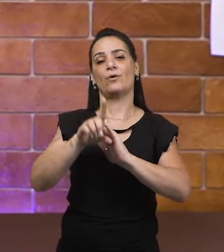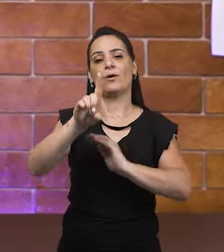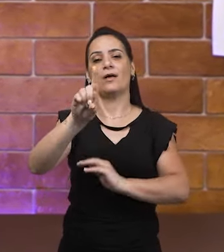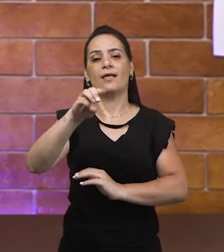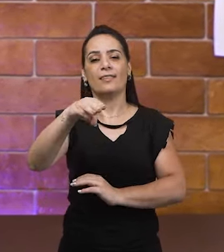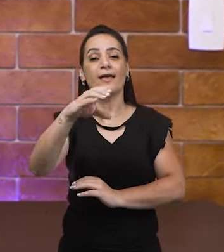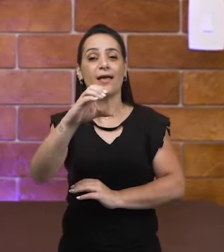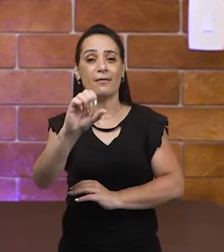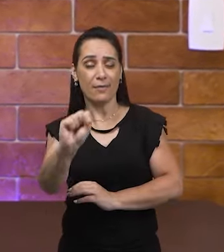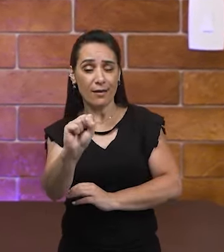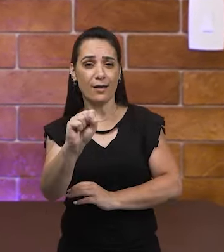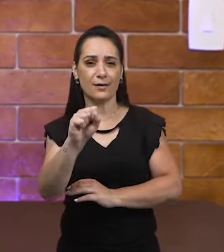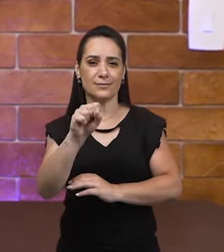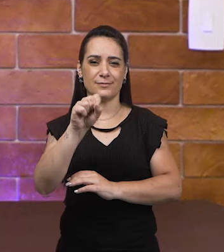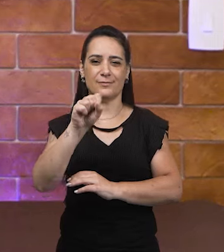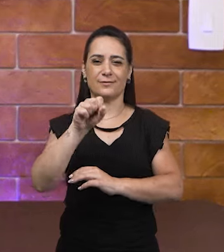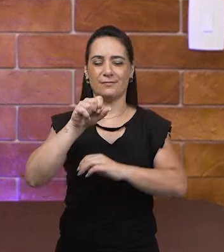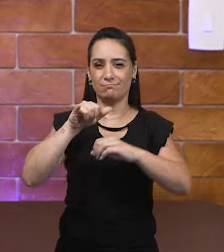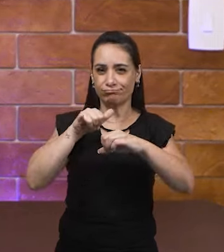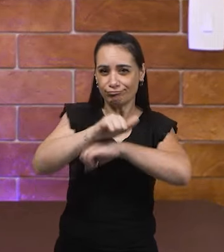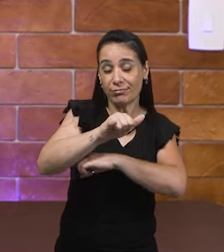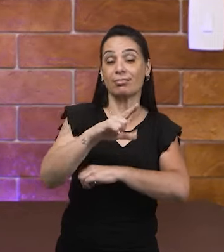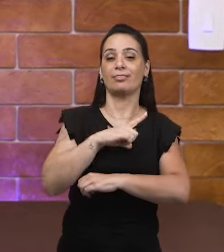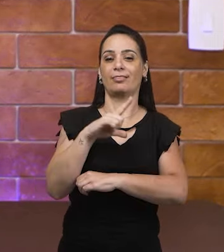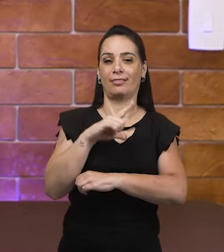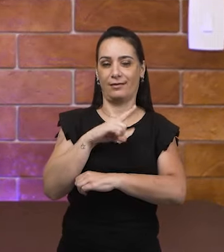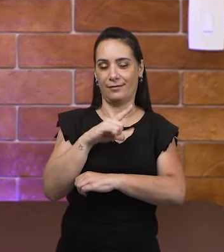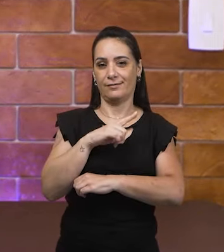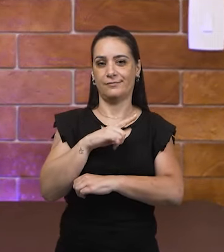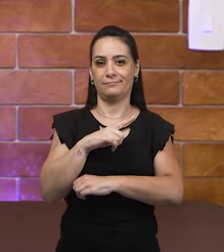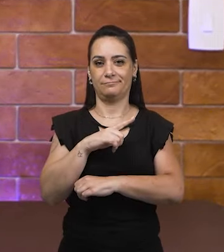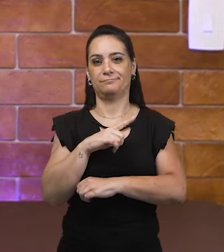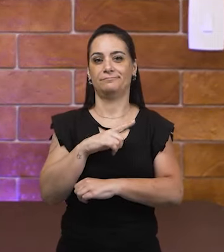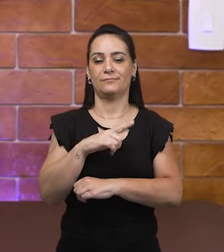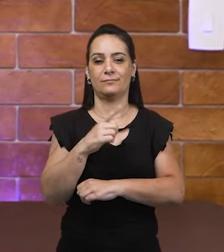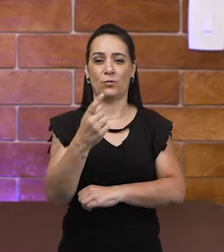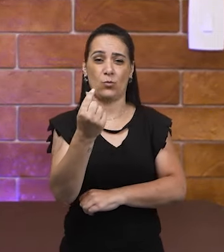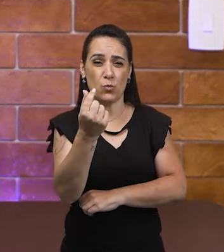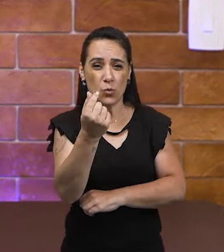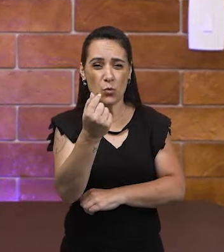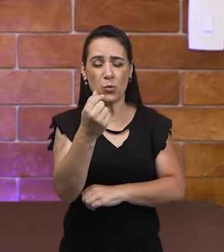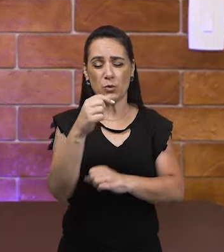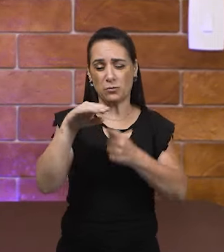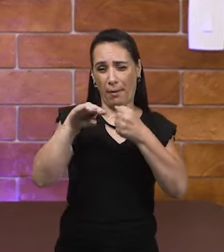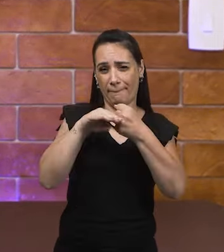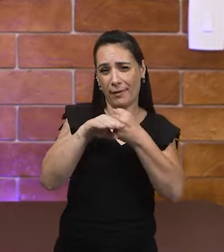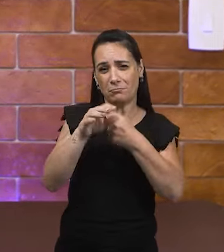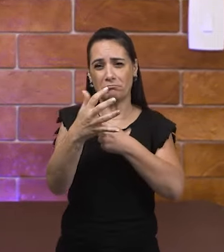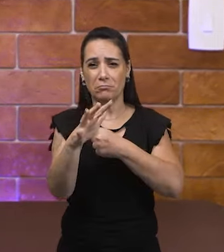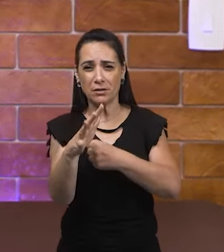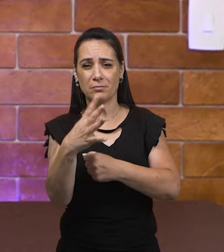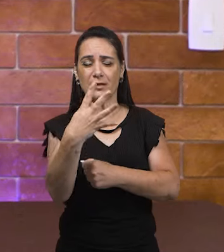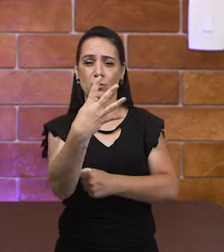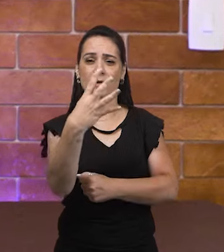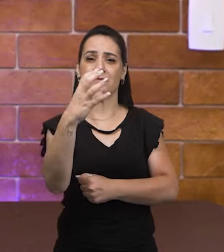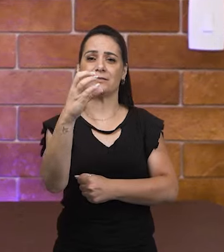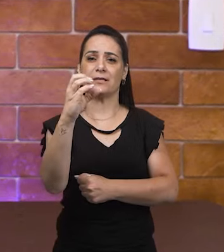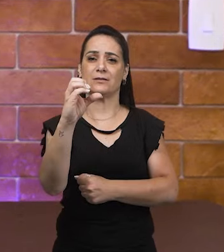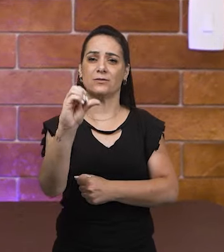a DNS, deixando 70% deles inativos, com custo médio, gente, por ataque